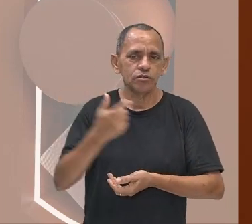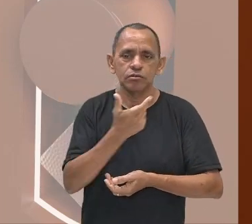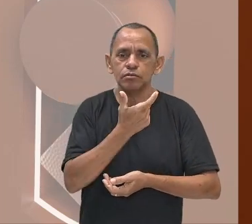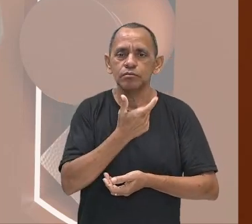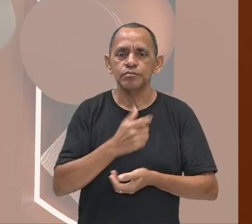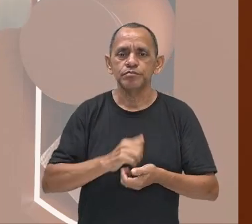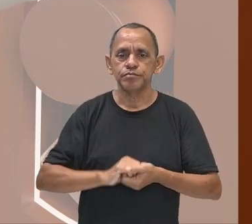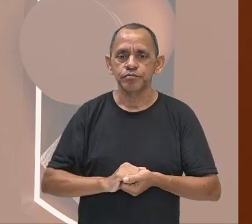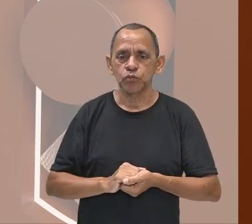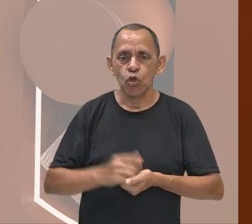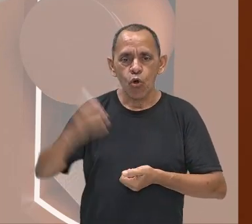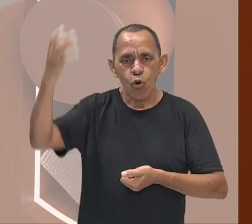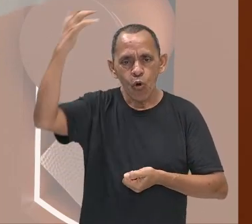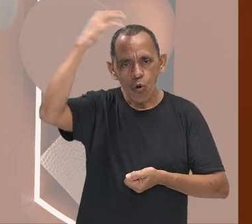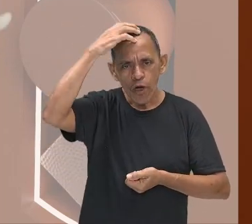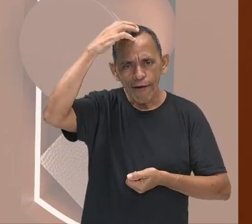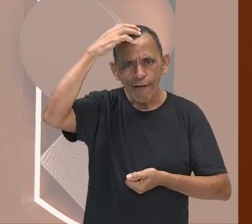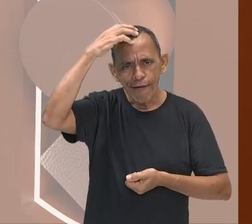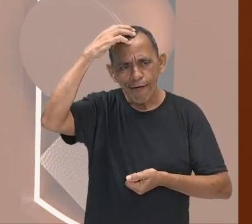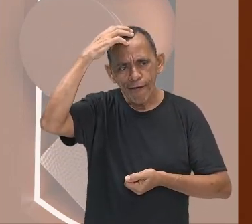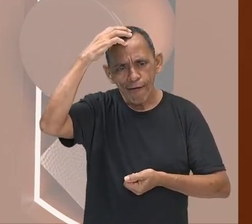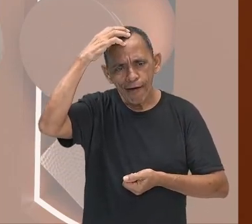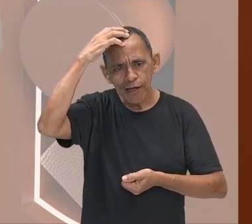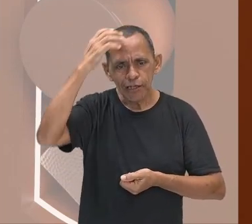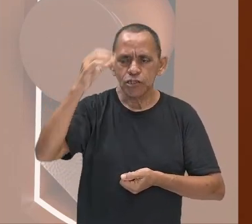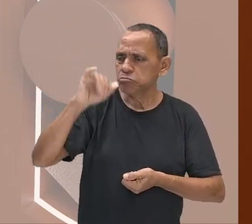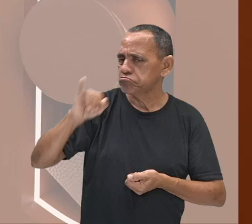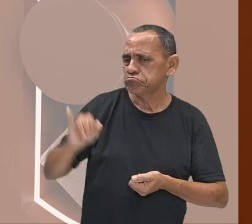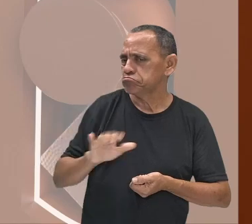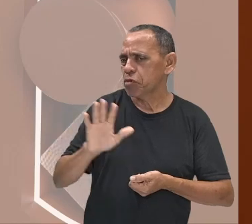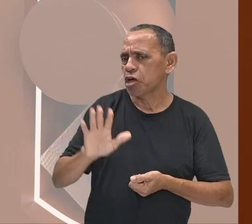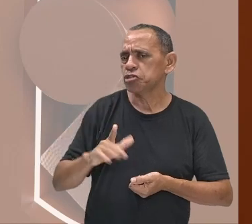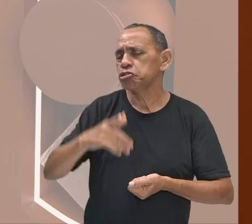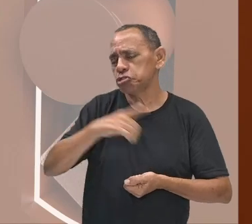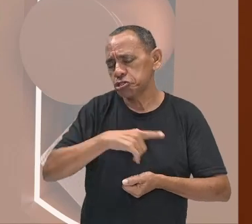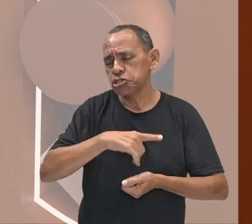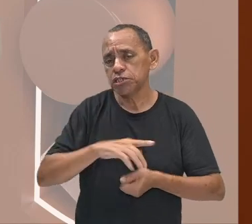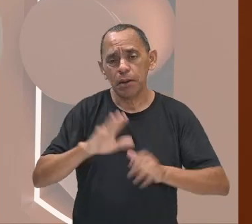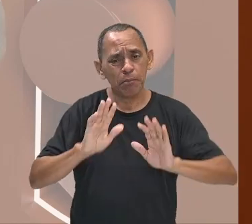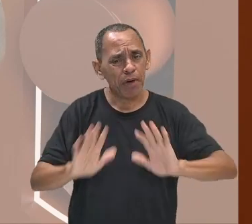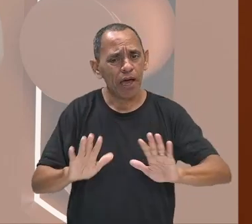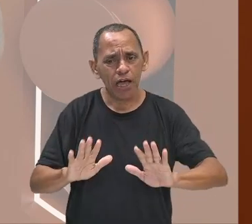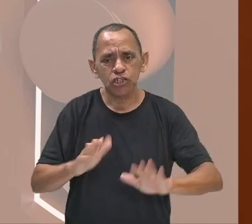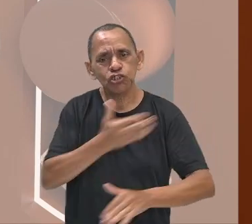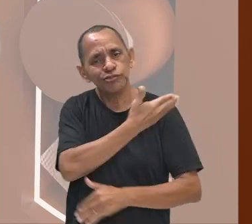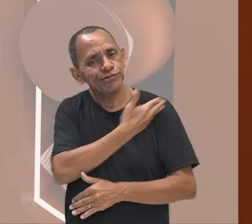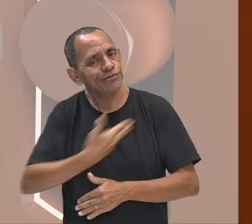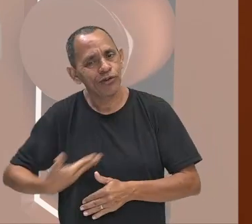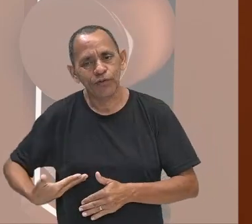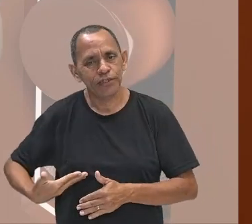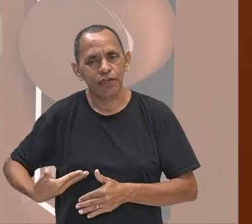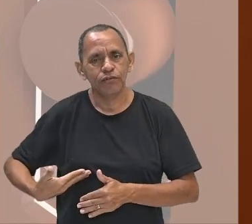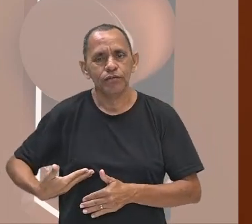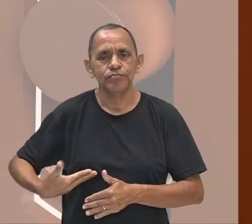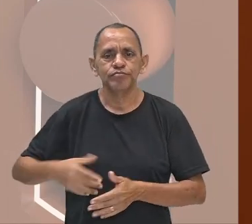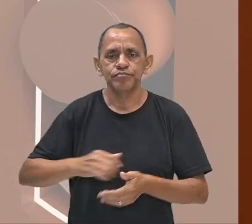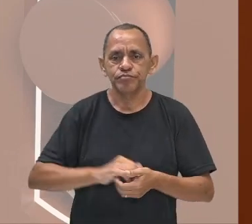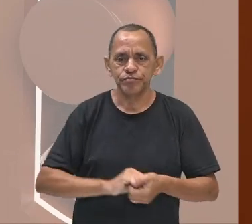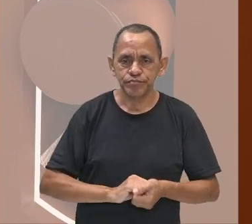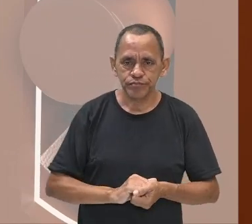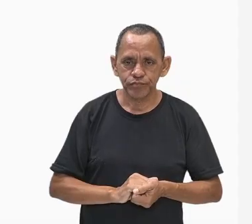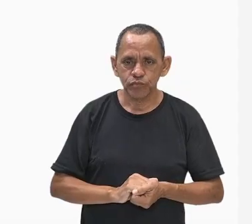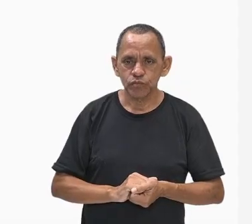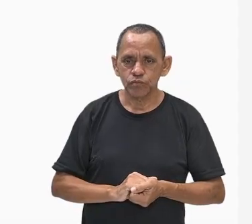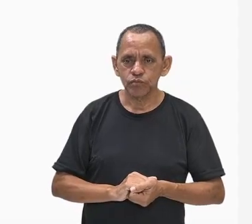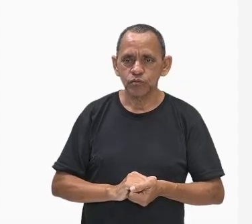melhor, o rei seria meramente figurativo. Ele existe, ele reina, mas não governa de fato. Vamos adiante entender